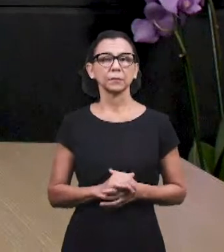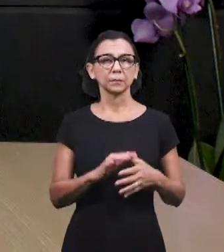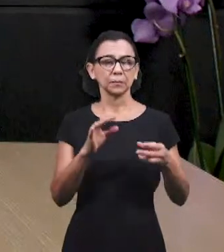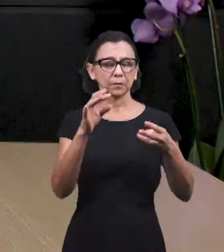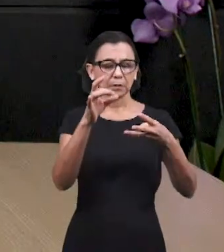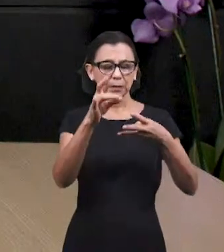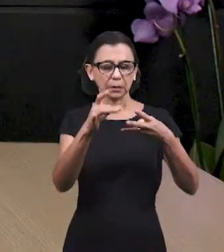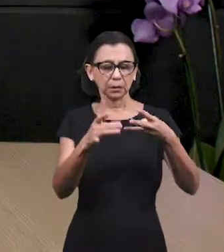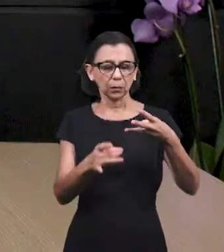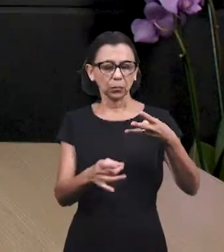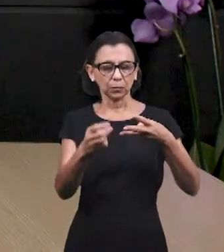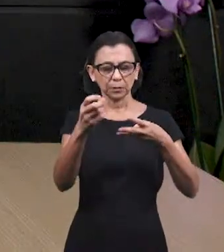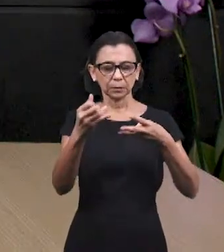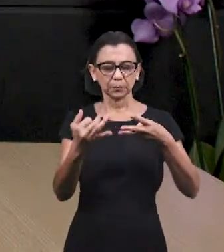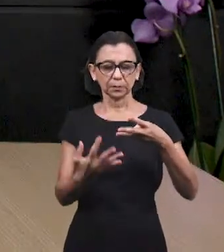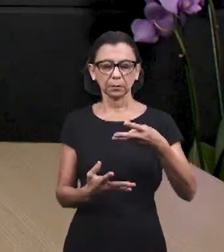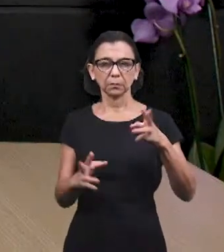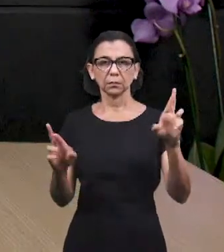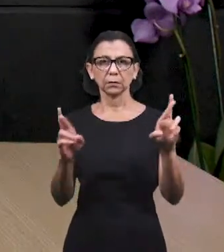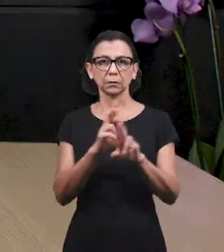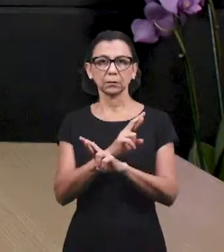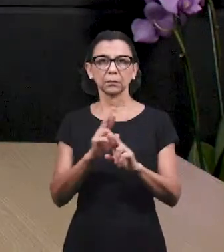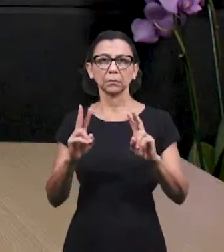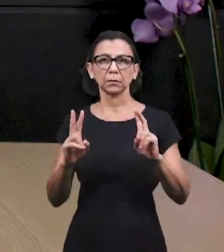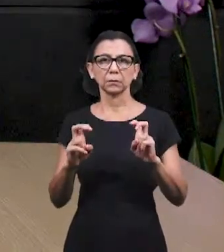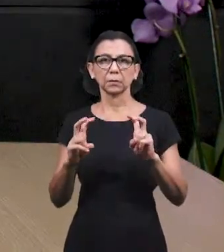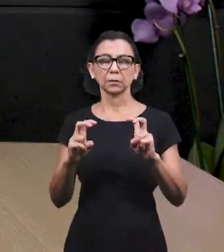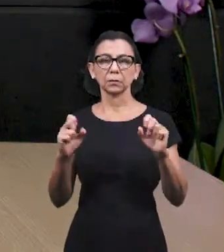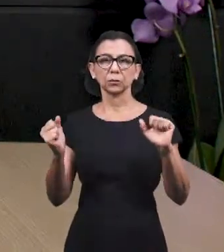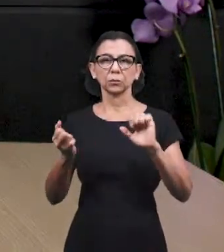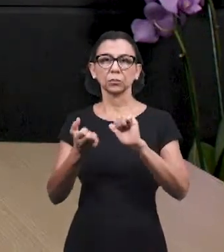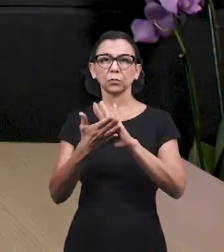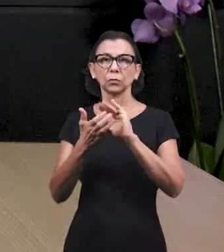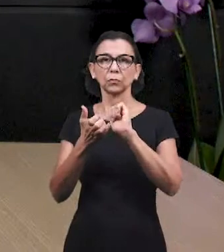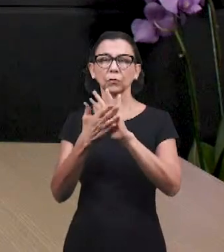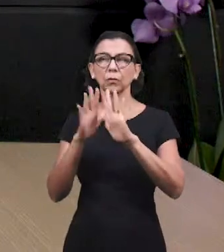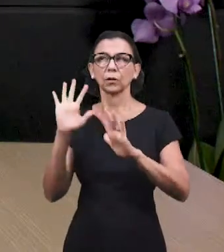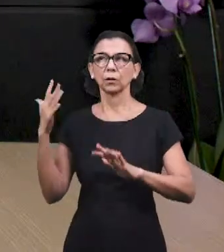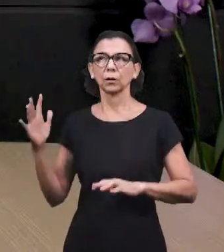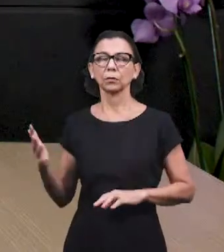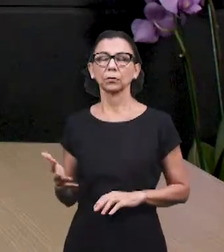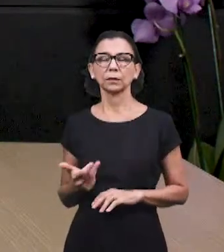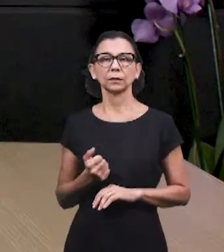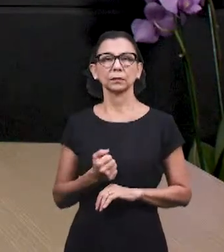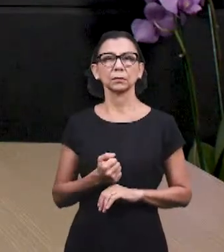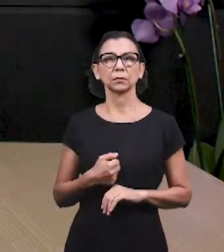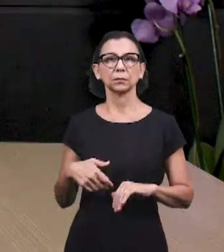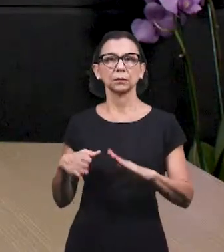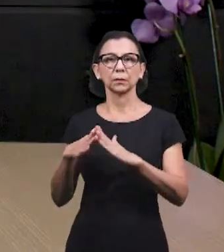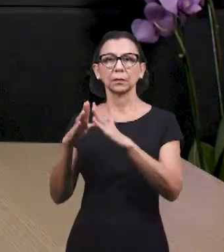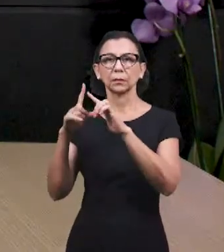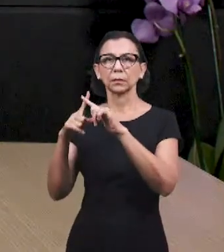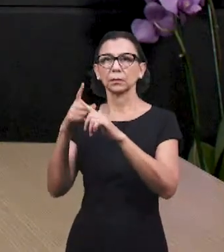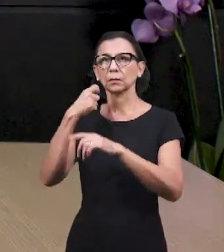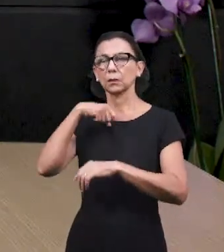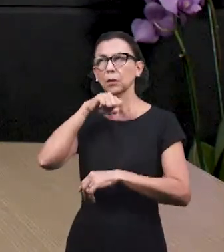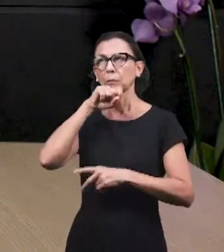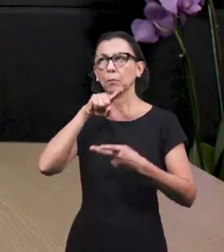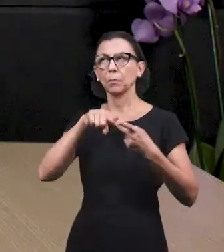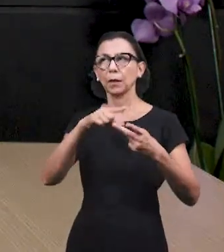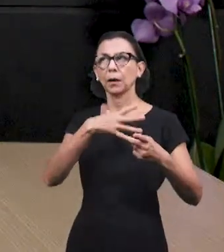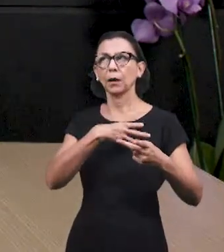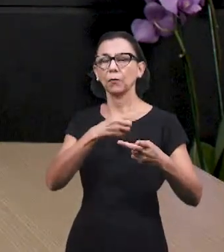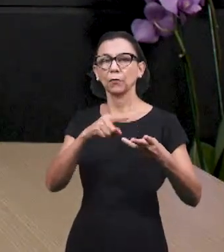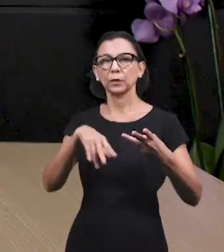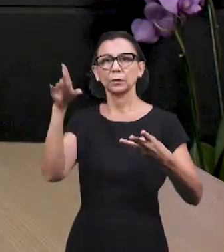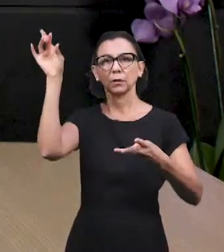delas com relação à expressão de louvor, de adoração da Igreja ao Pai, ao Filho e